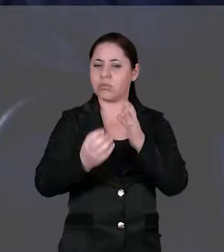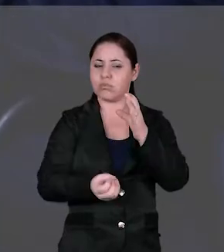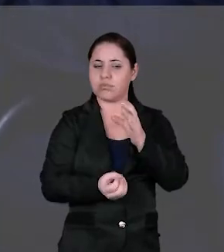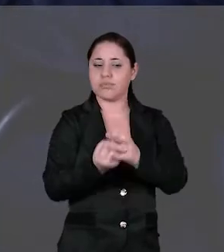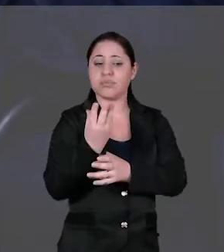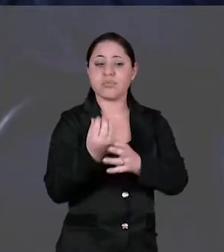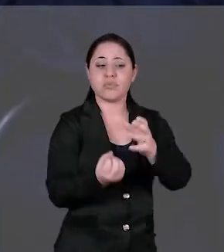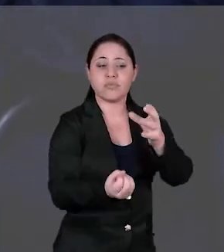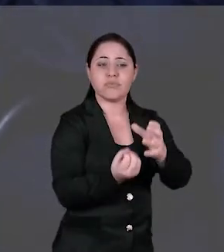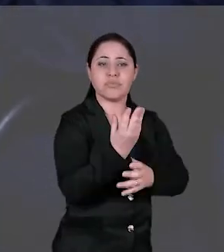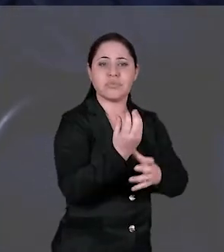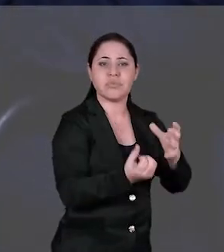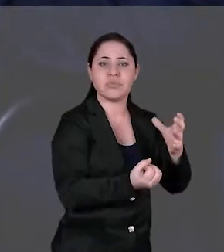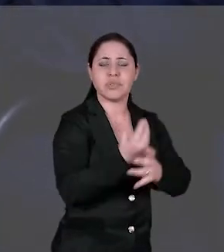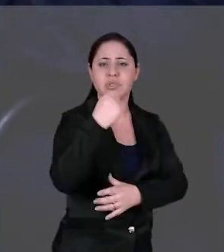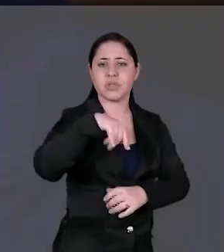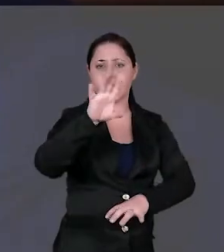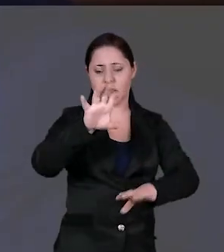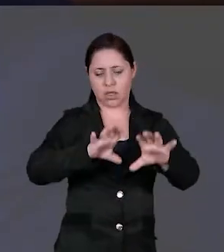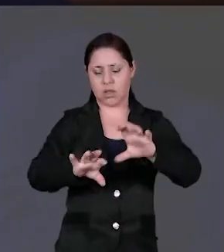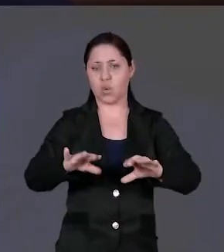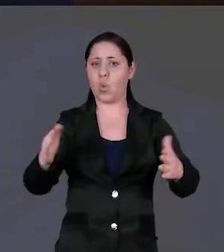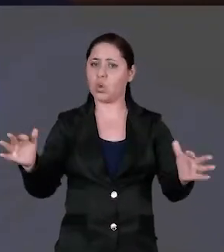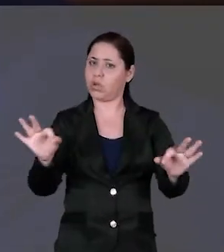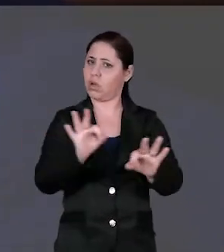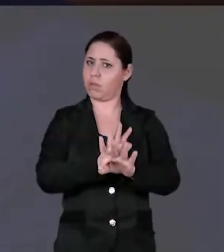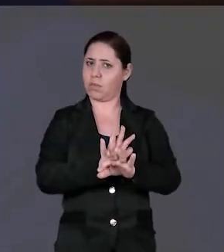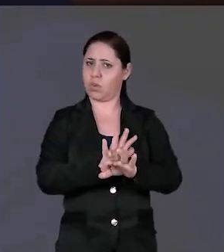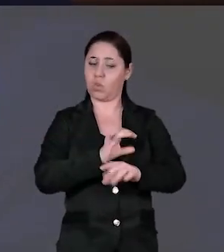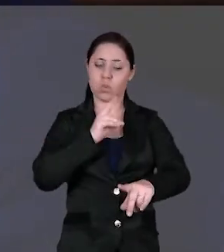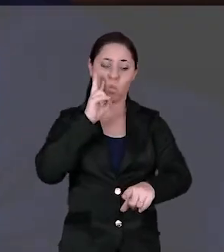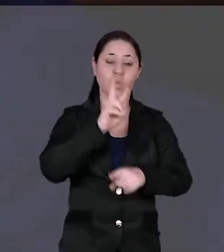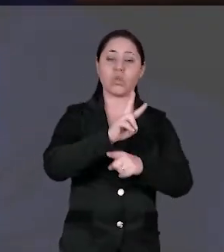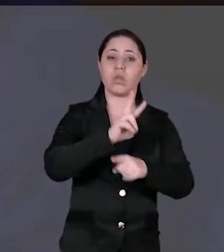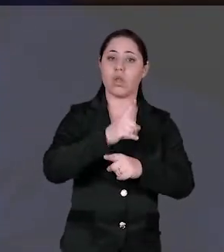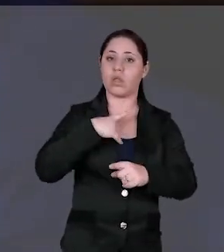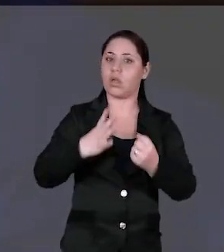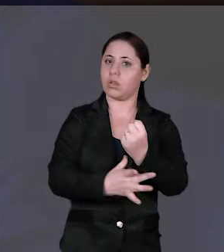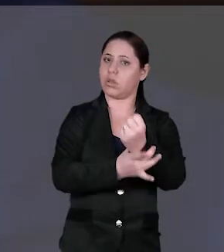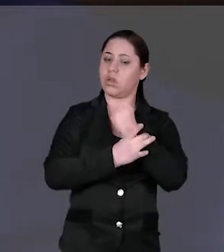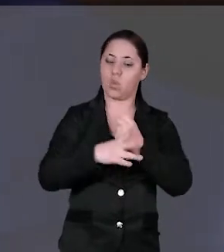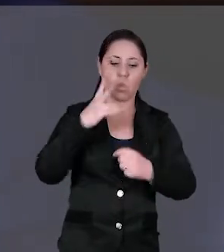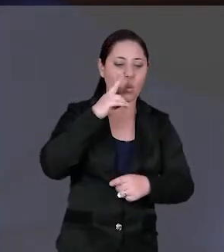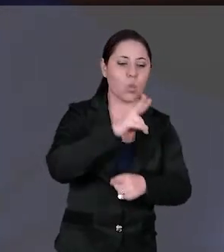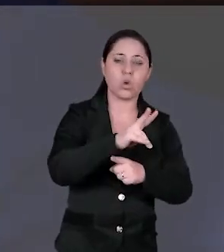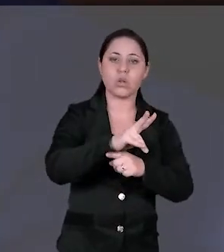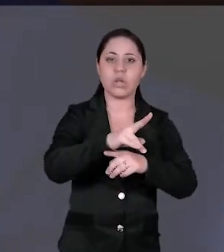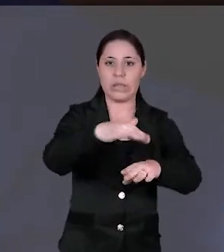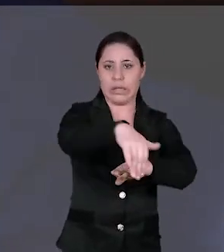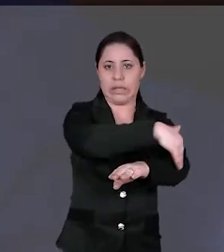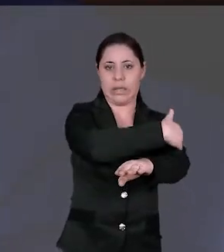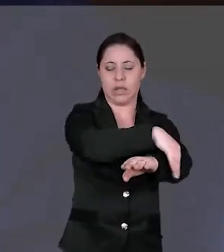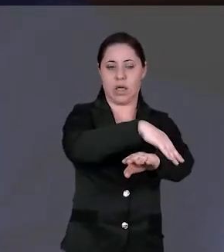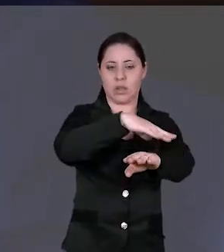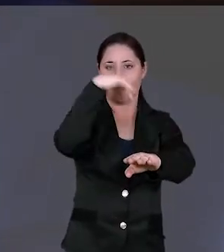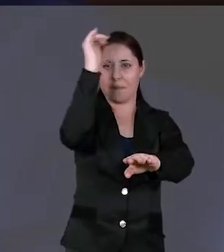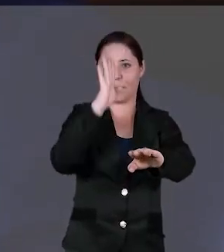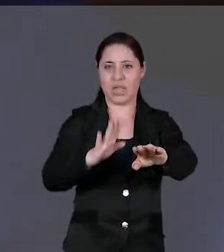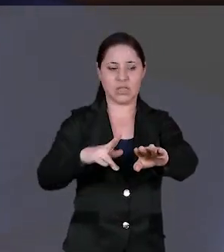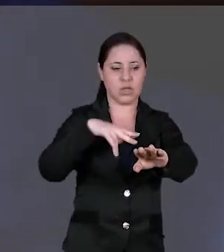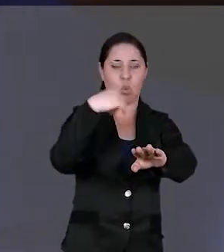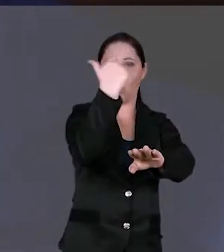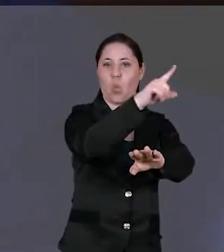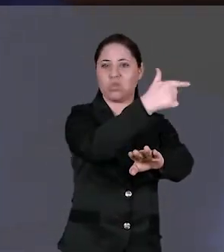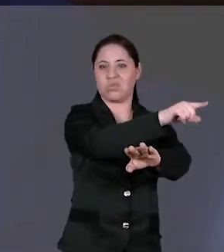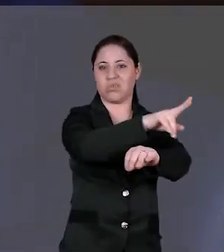cá justamente porque estava começando a surgir essas problemáticas na nossa região. Hoje está sob controle, nosso sistema de